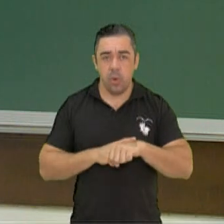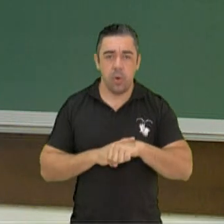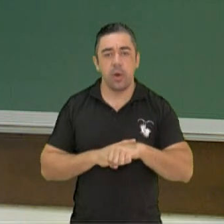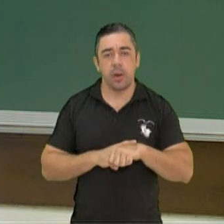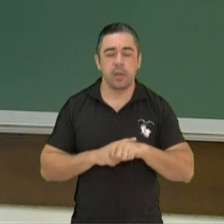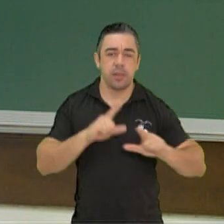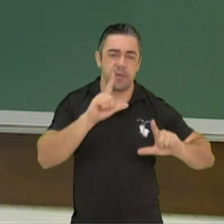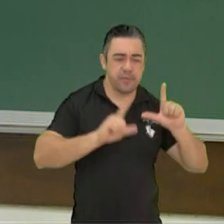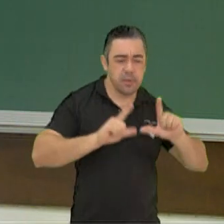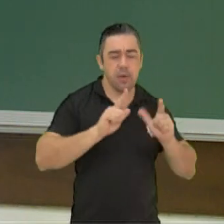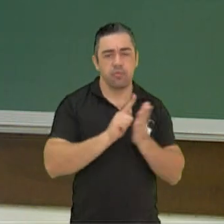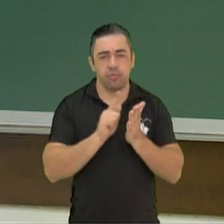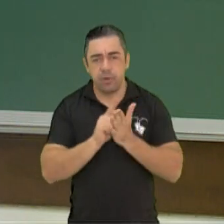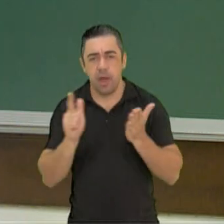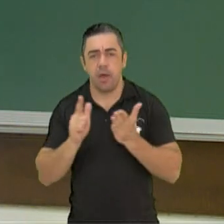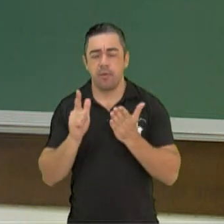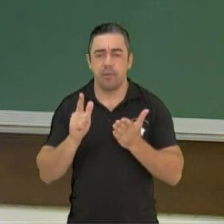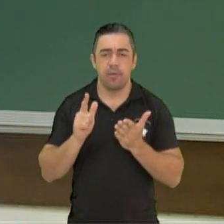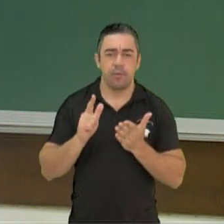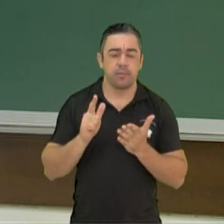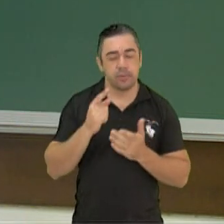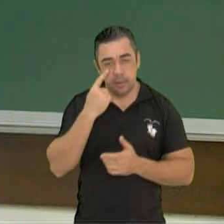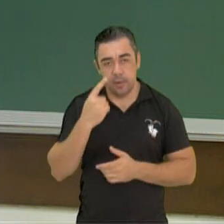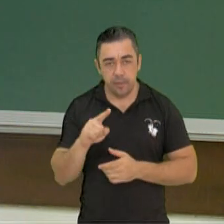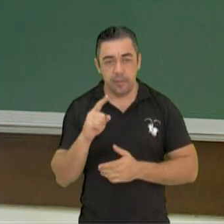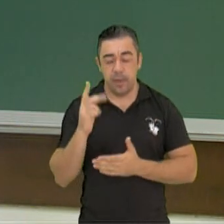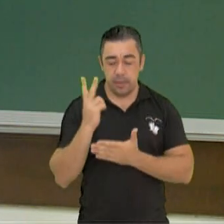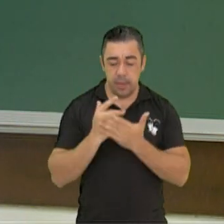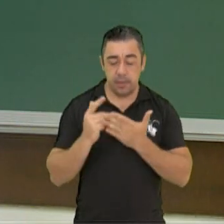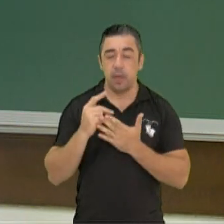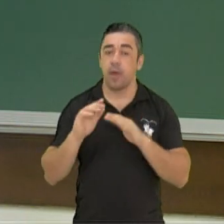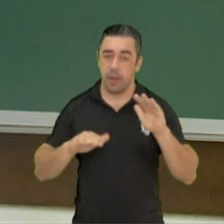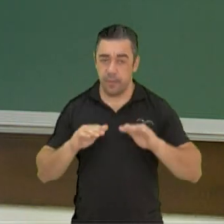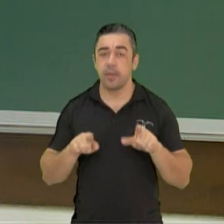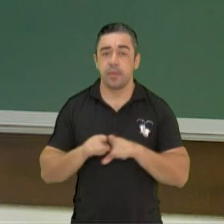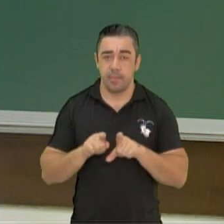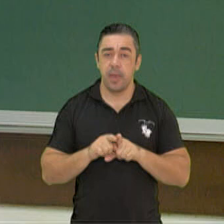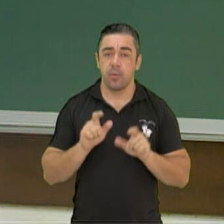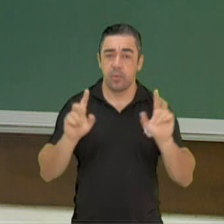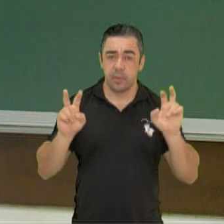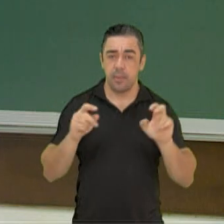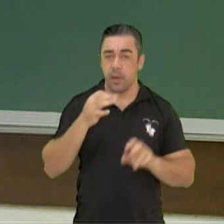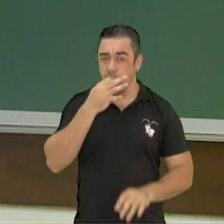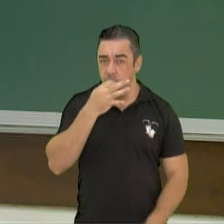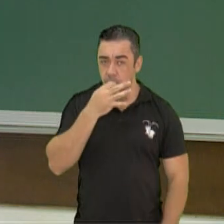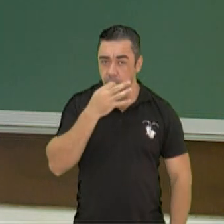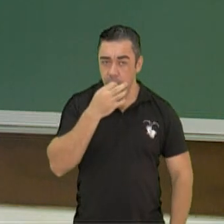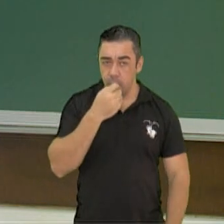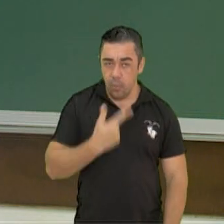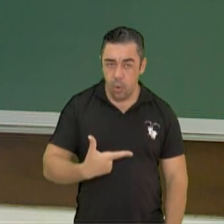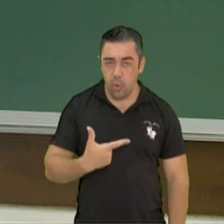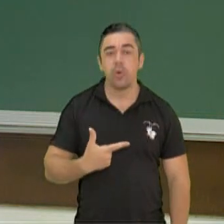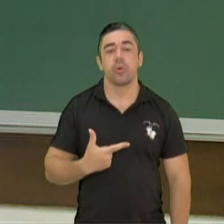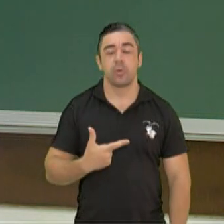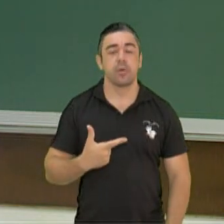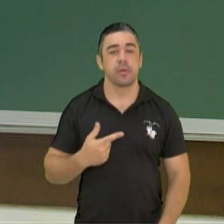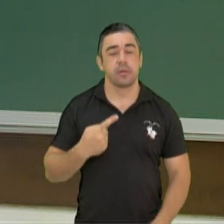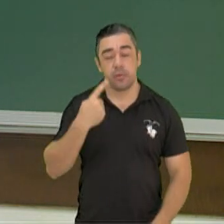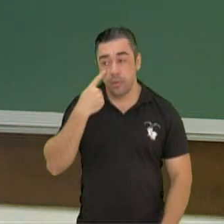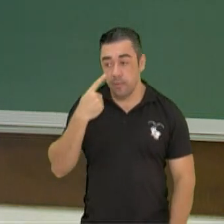você vê o desenho, diríamos, humorístico, né? E automaticamente te remete à